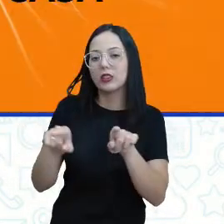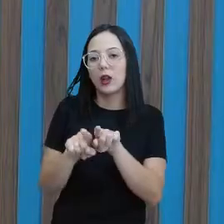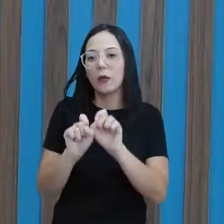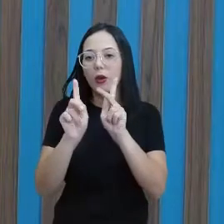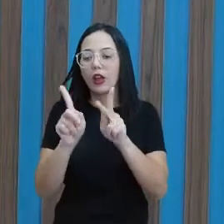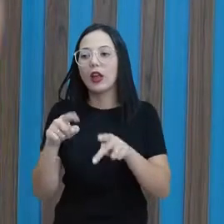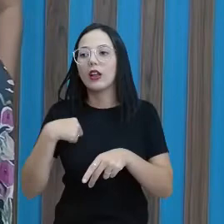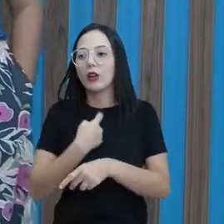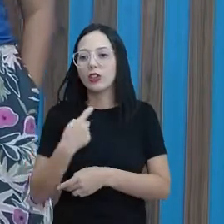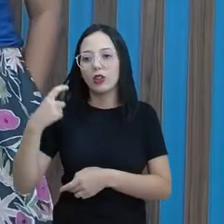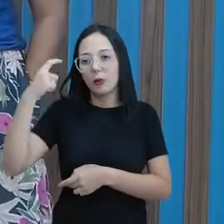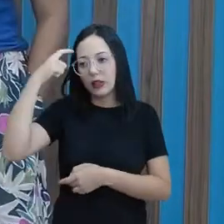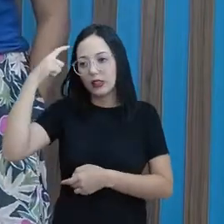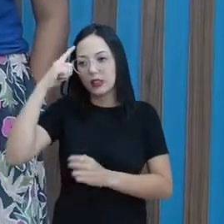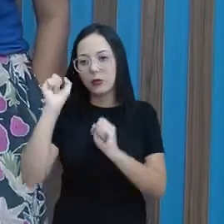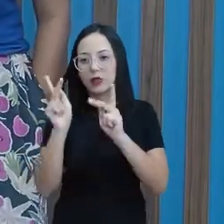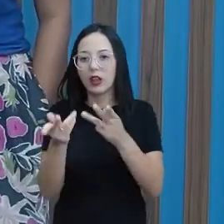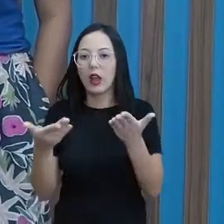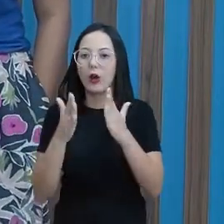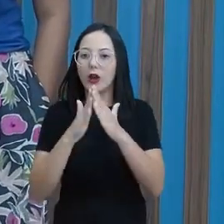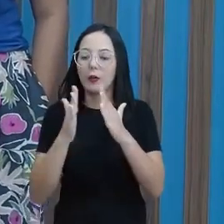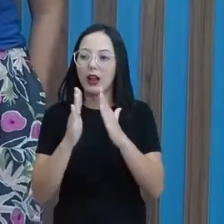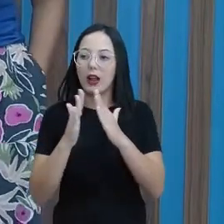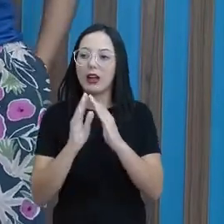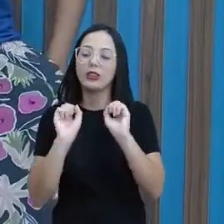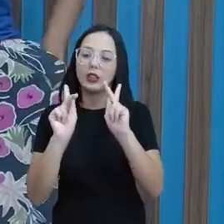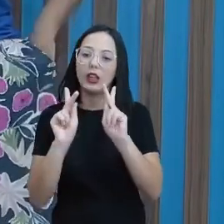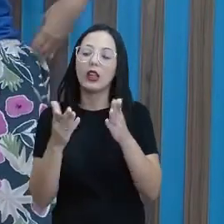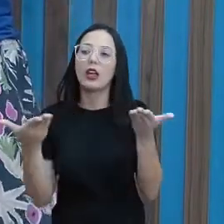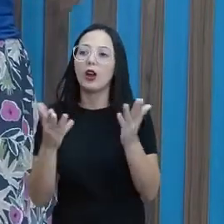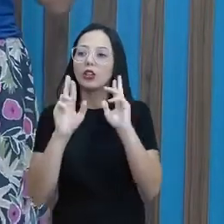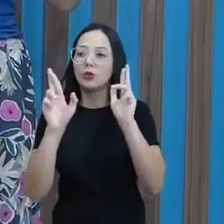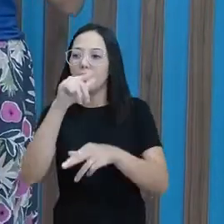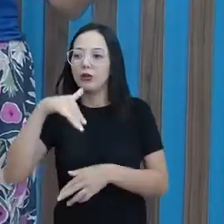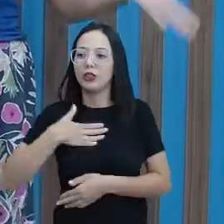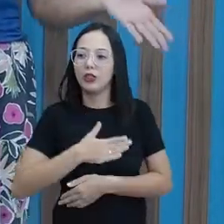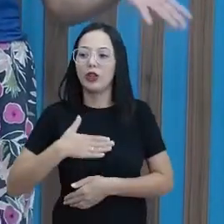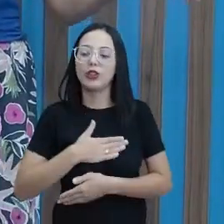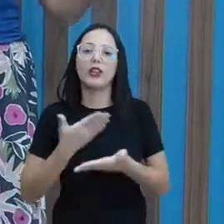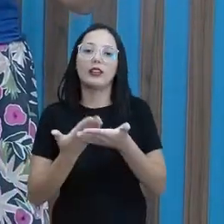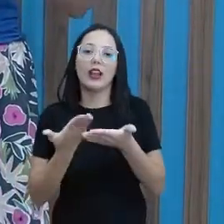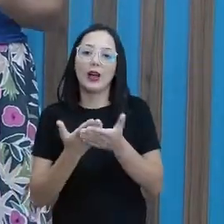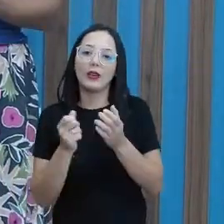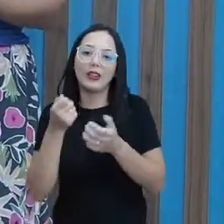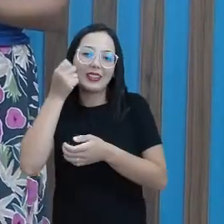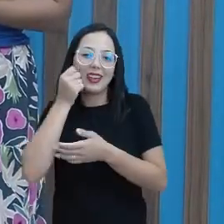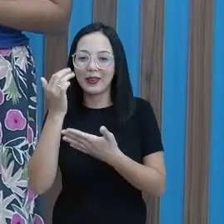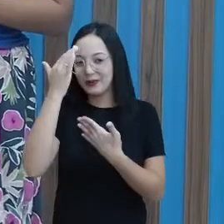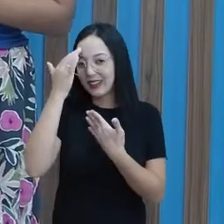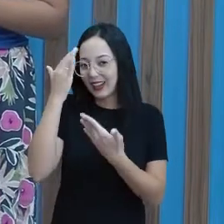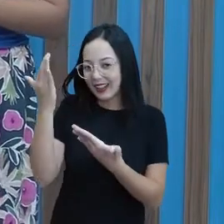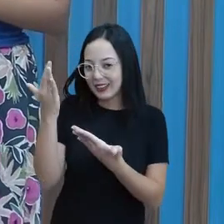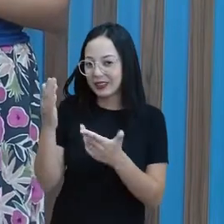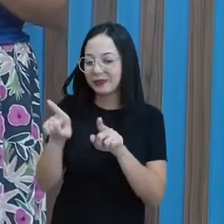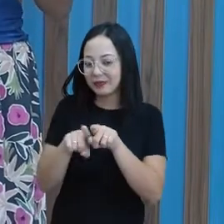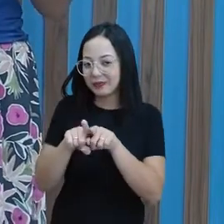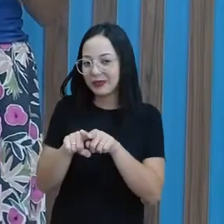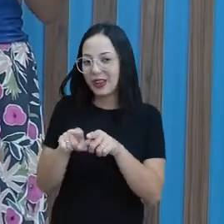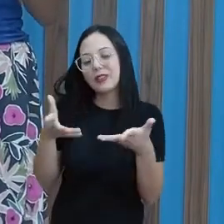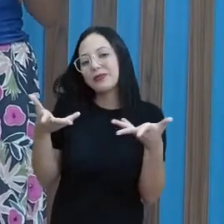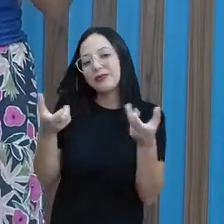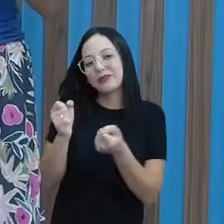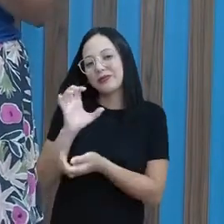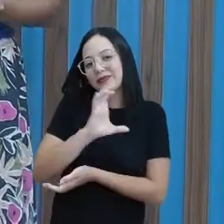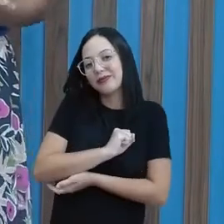Então pensemos sobre isso, tá? Para casa já mandei. Eu espero que vocês tenham gostado dessa aula. Adriele, muito obrigada. Você é um